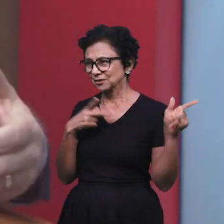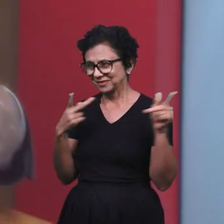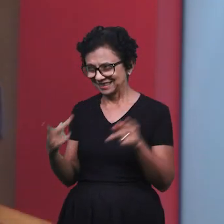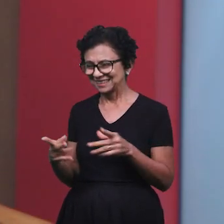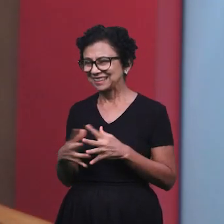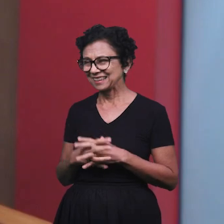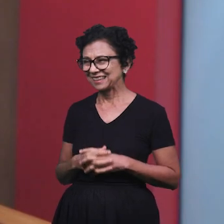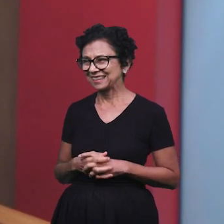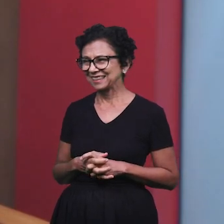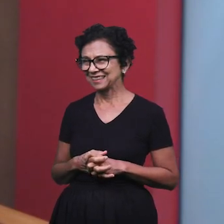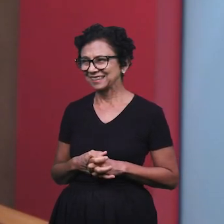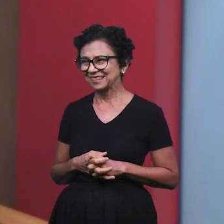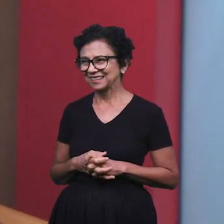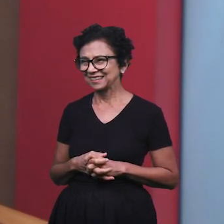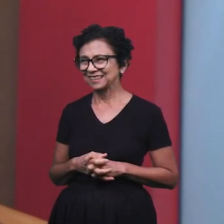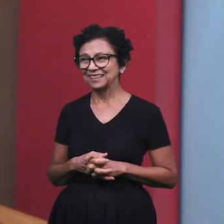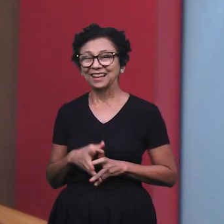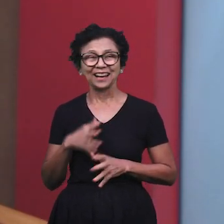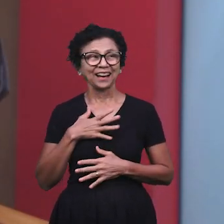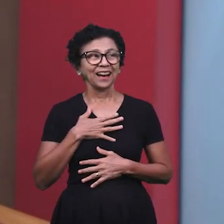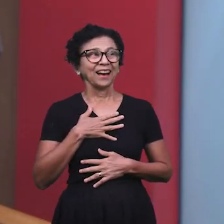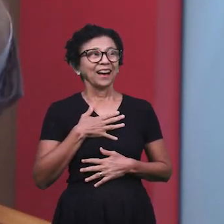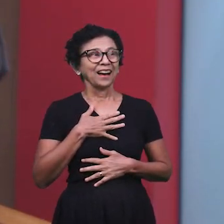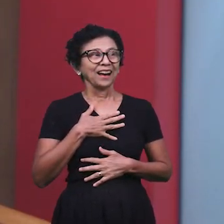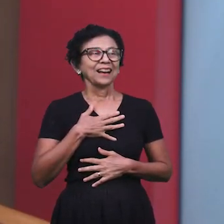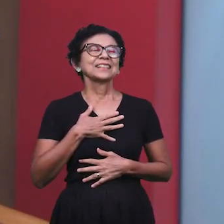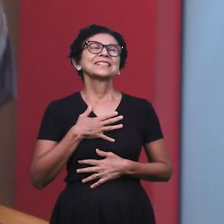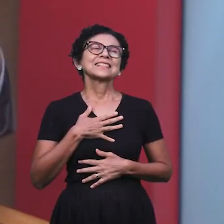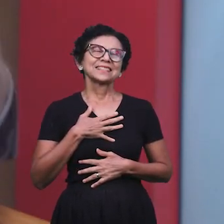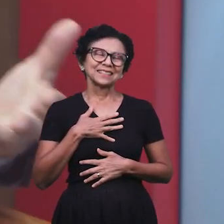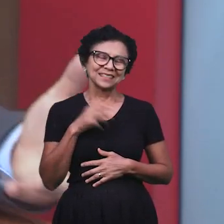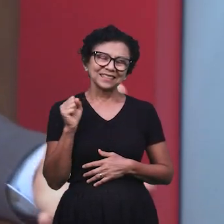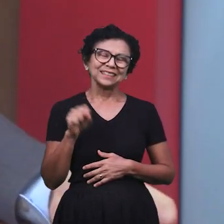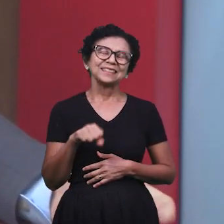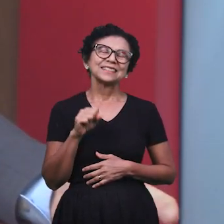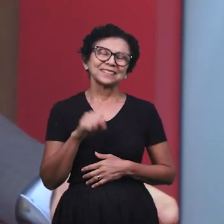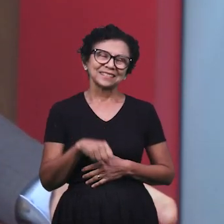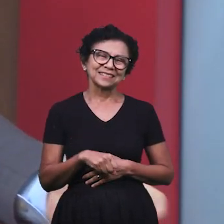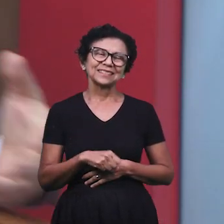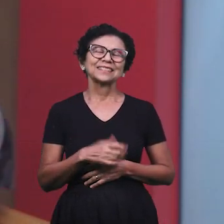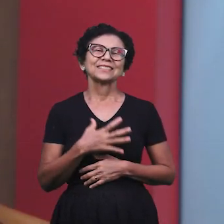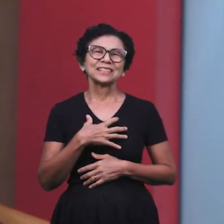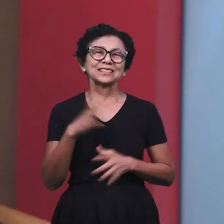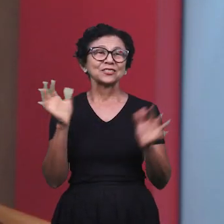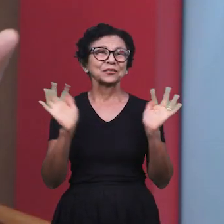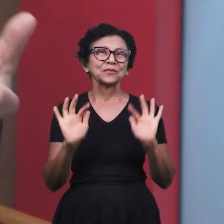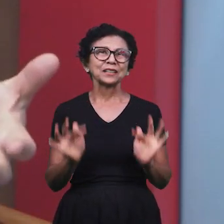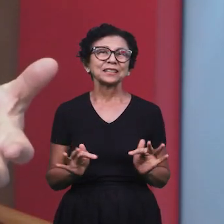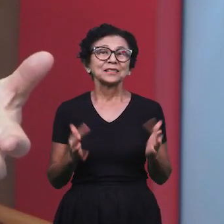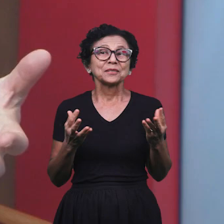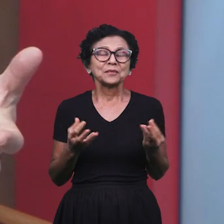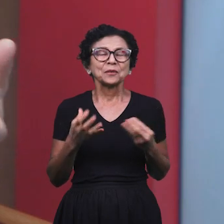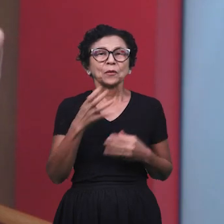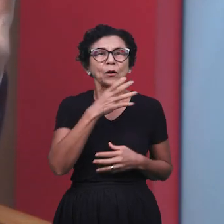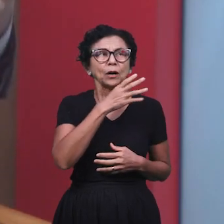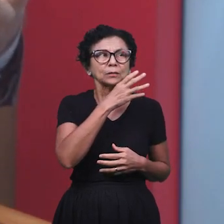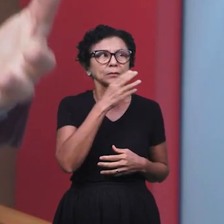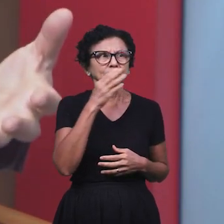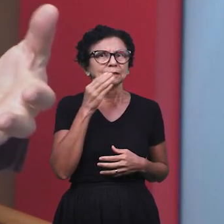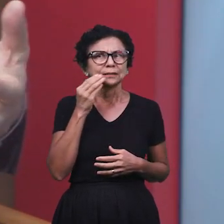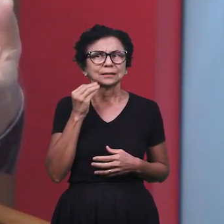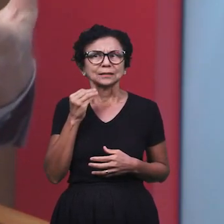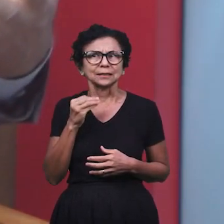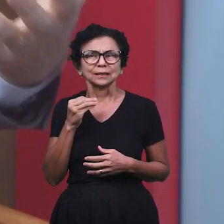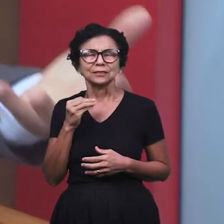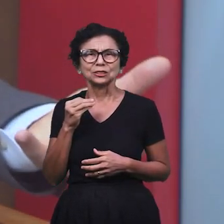visita, com certeza o idoso vai ficar extremamente feliz com uma abordagem dessa. Ver uma adolescente chegar